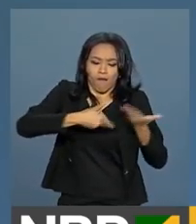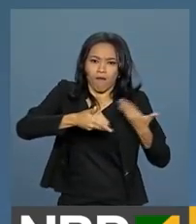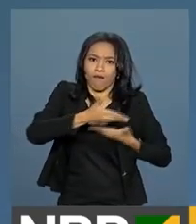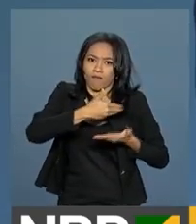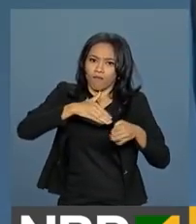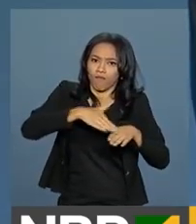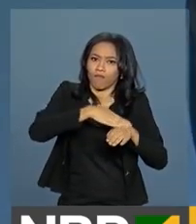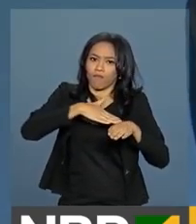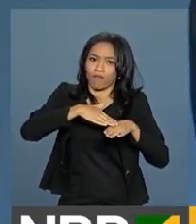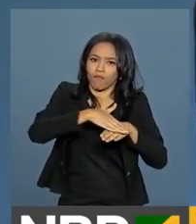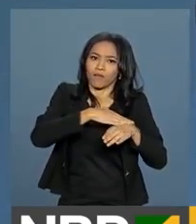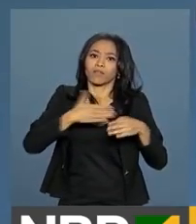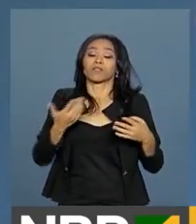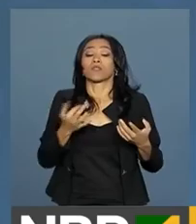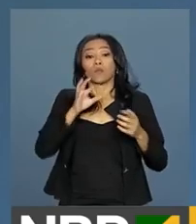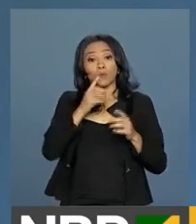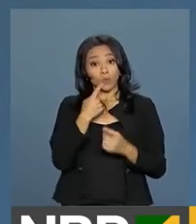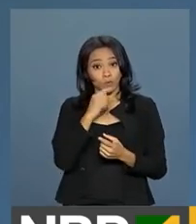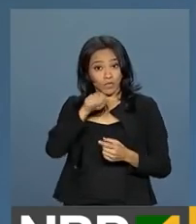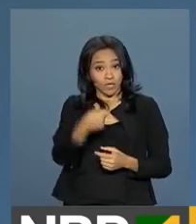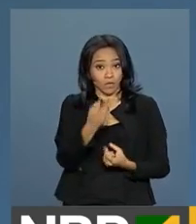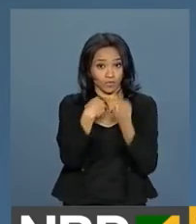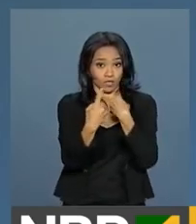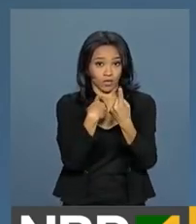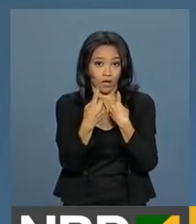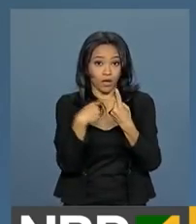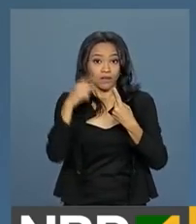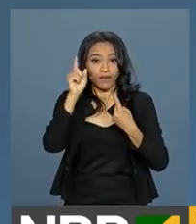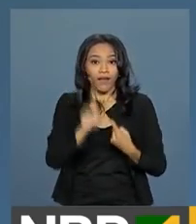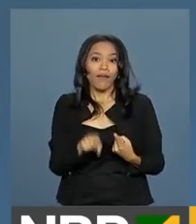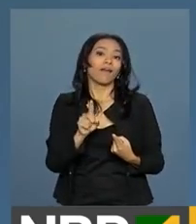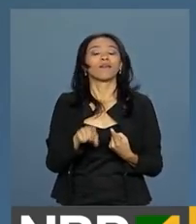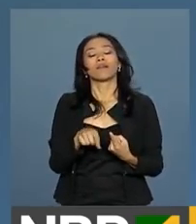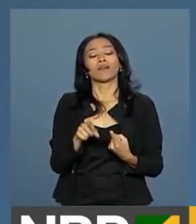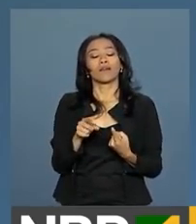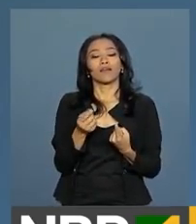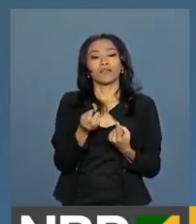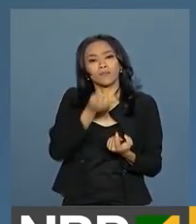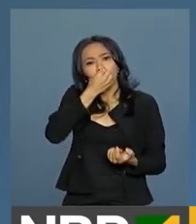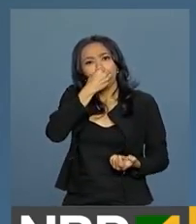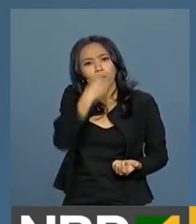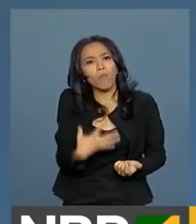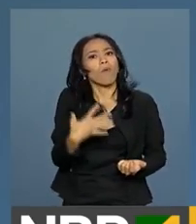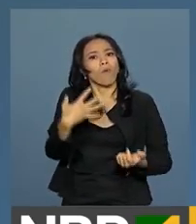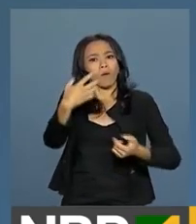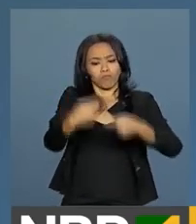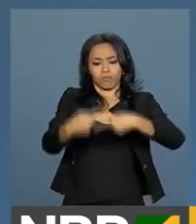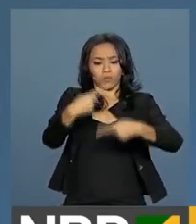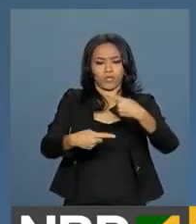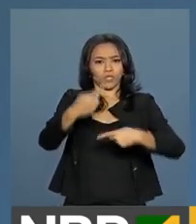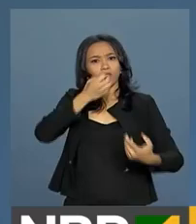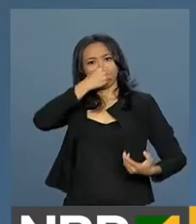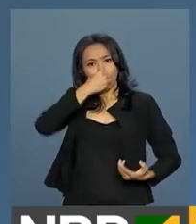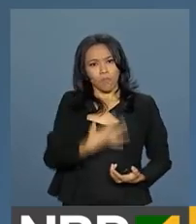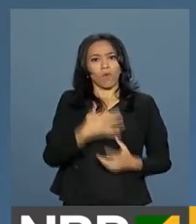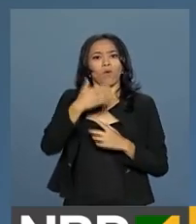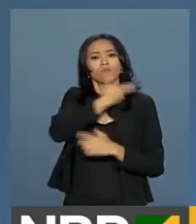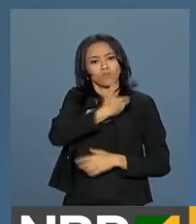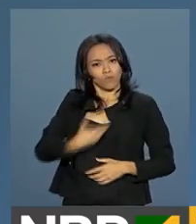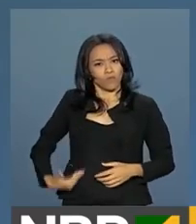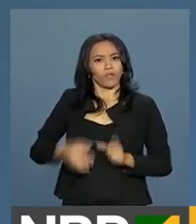oposto o diálogo é da própria essência da boa política e da democracia